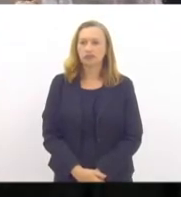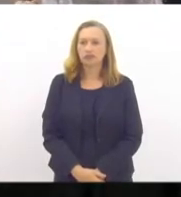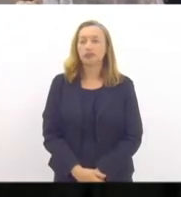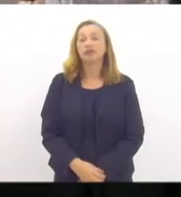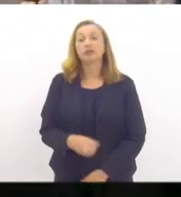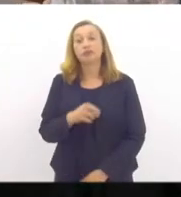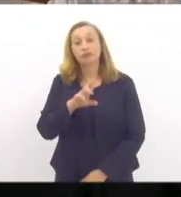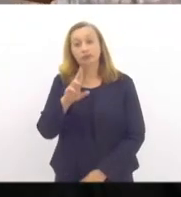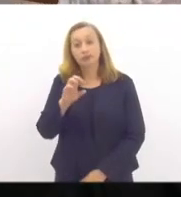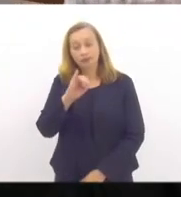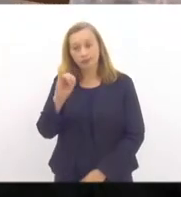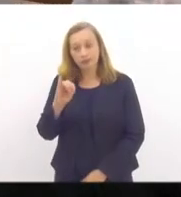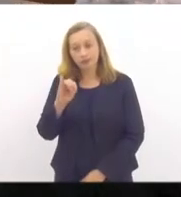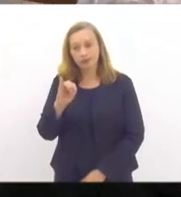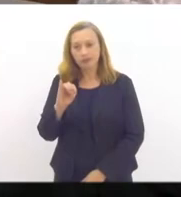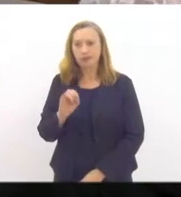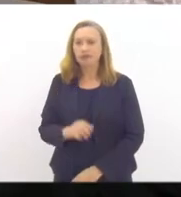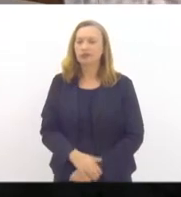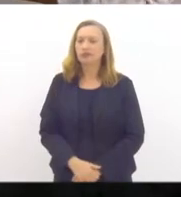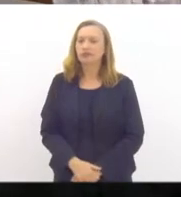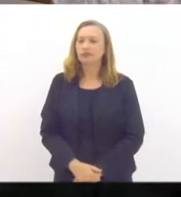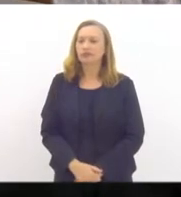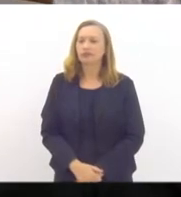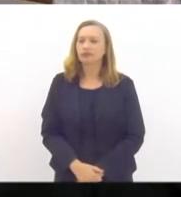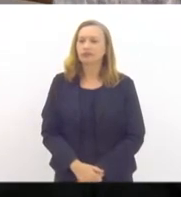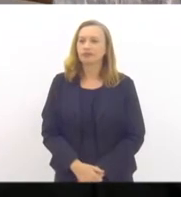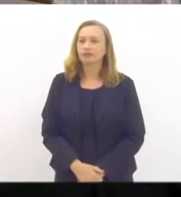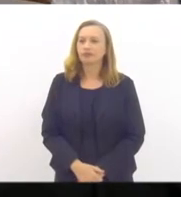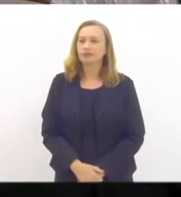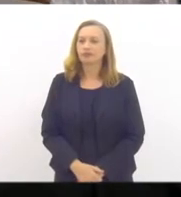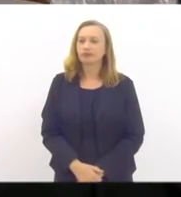Oi. Tá funcionando. Oi?